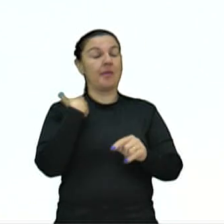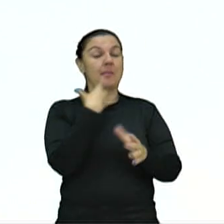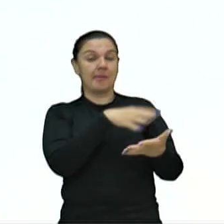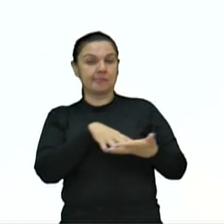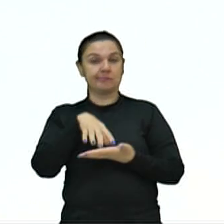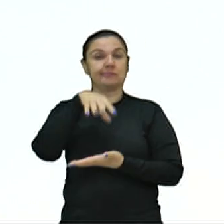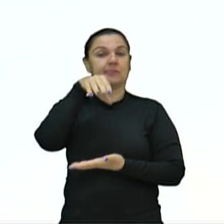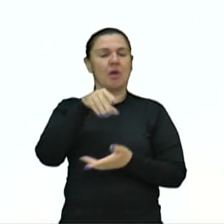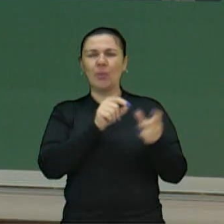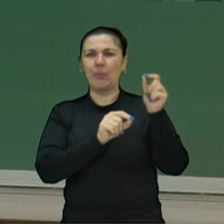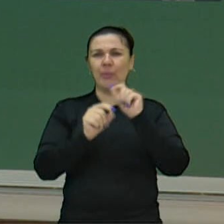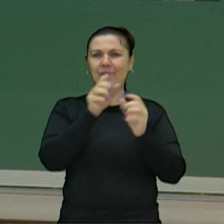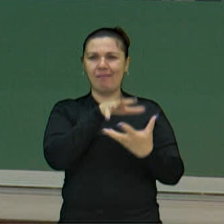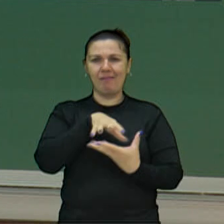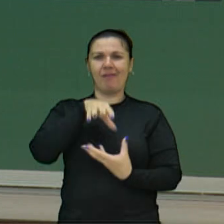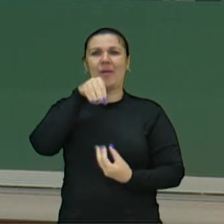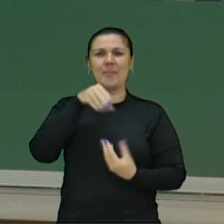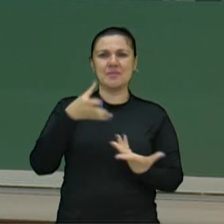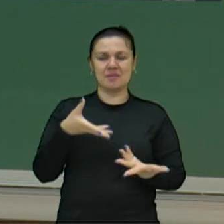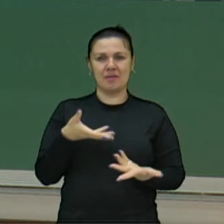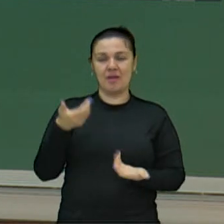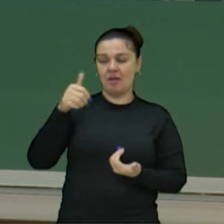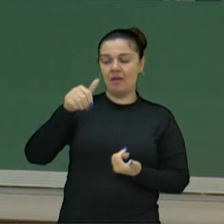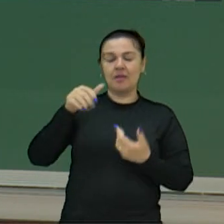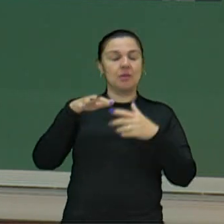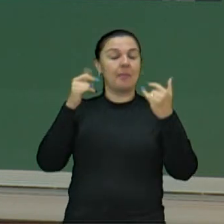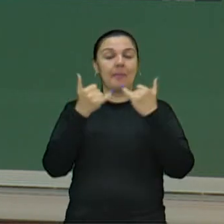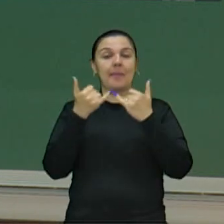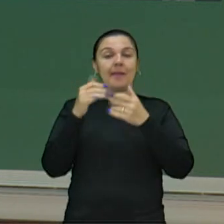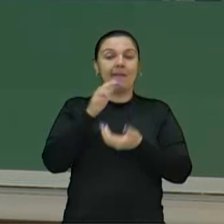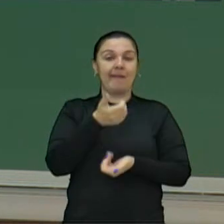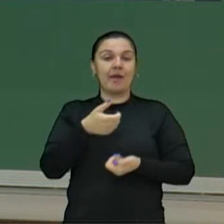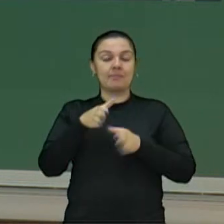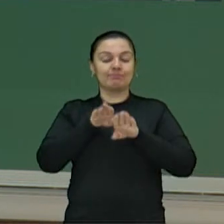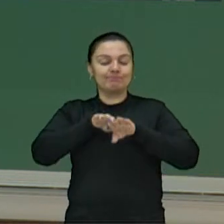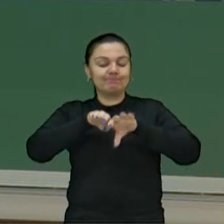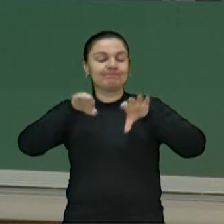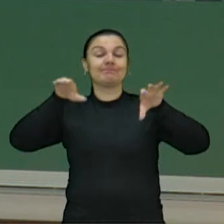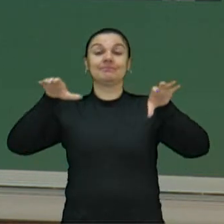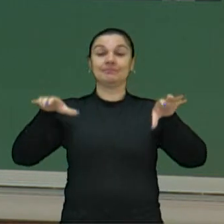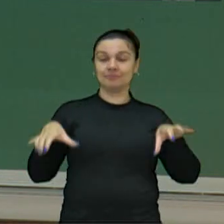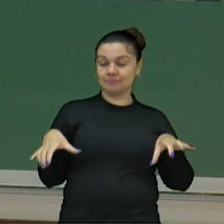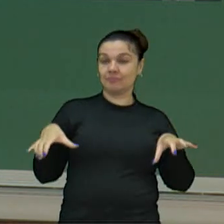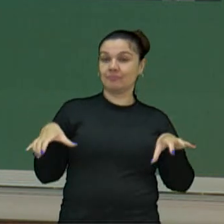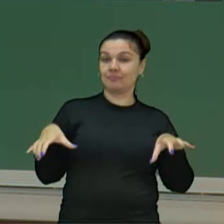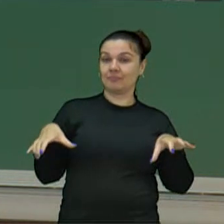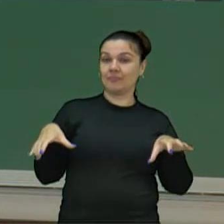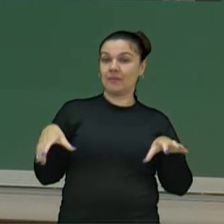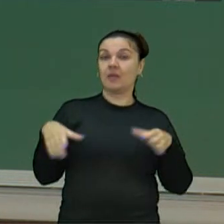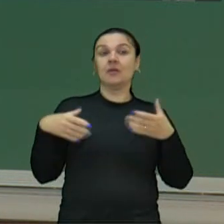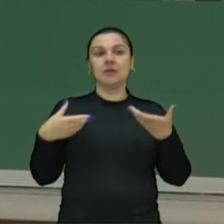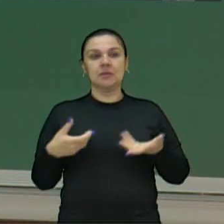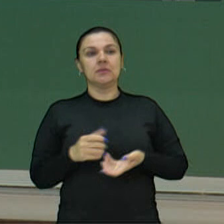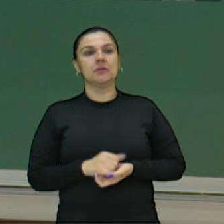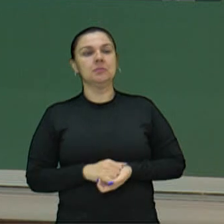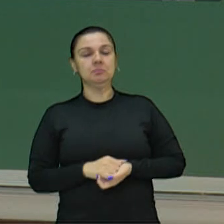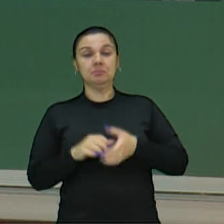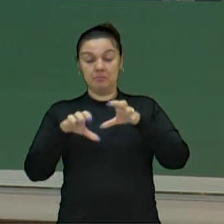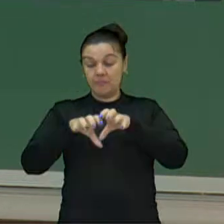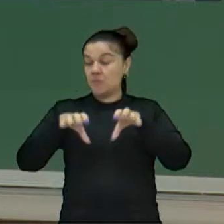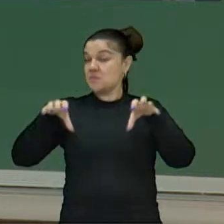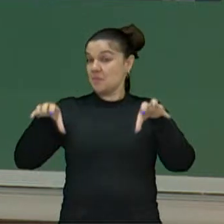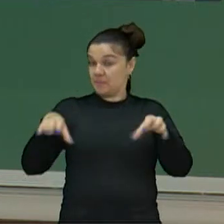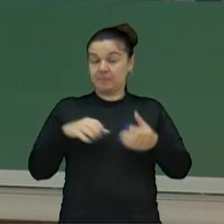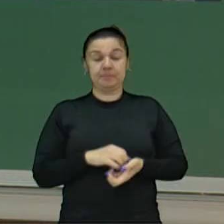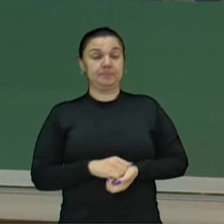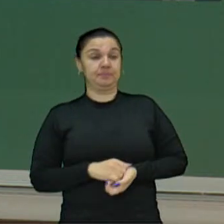abstrato. O que é uma abstração? Abstrair significa separar alguma coisa de outra, no